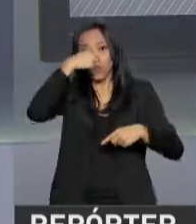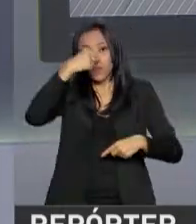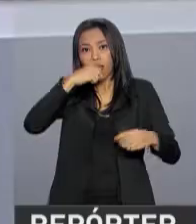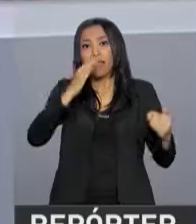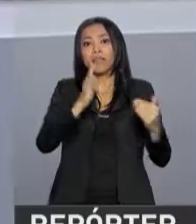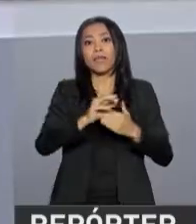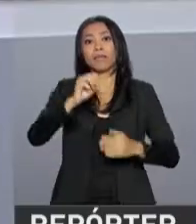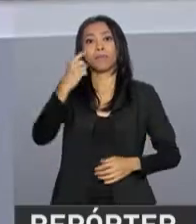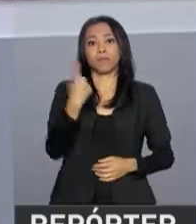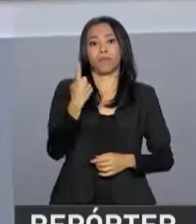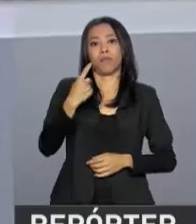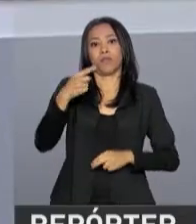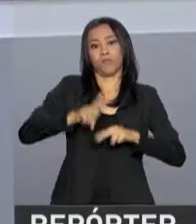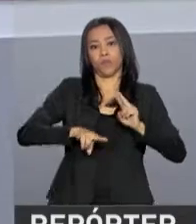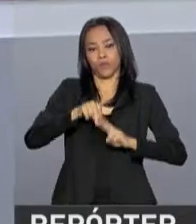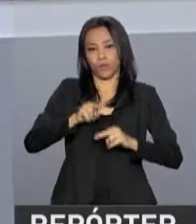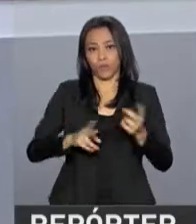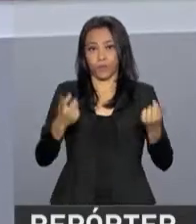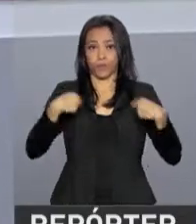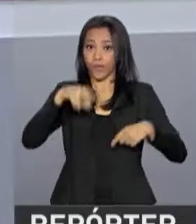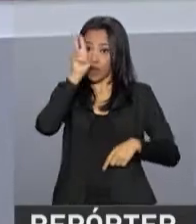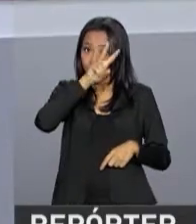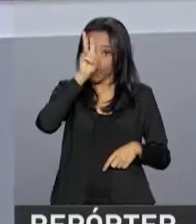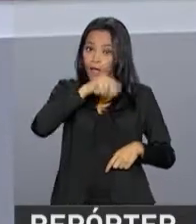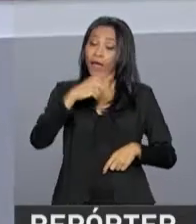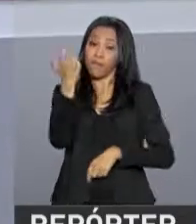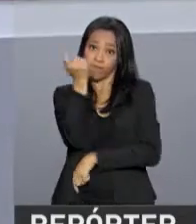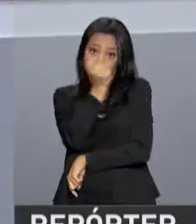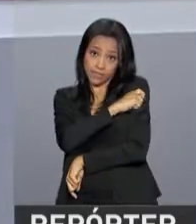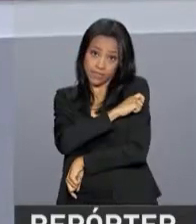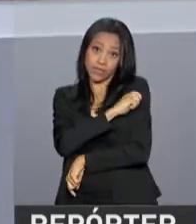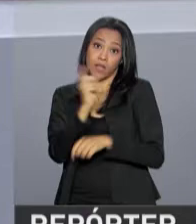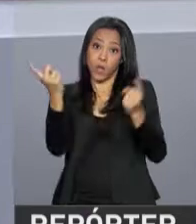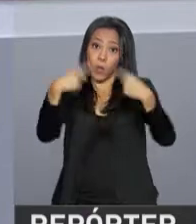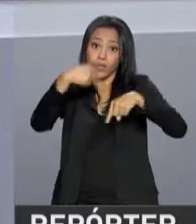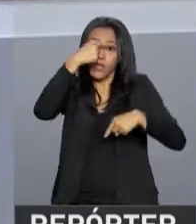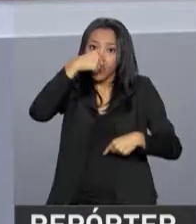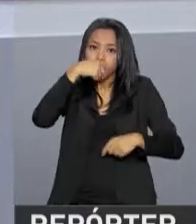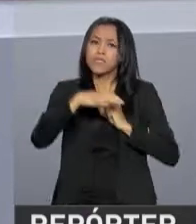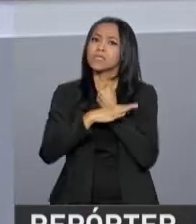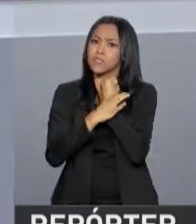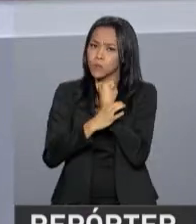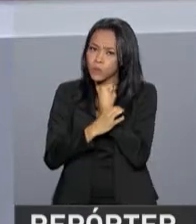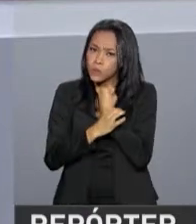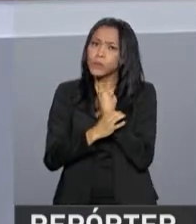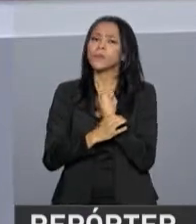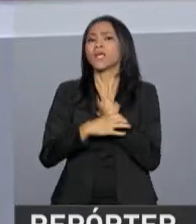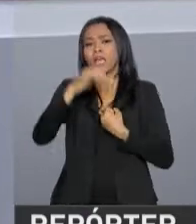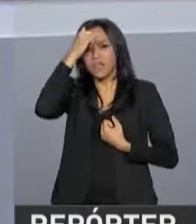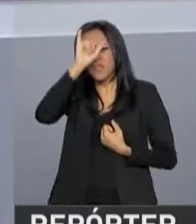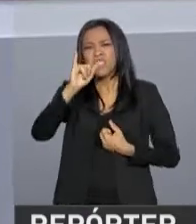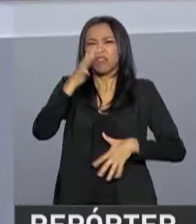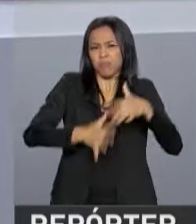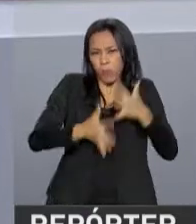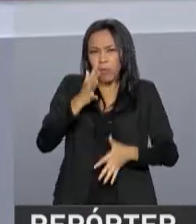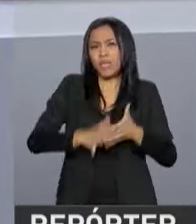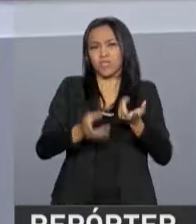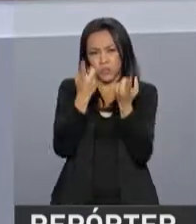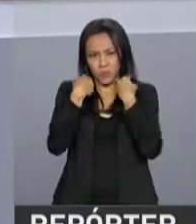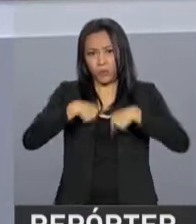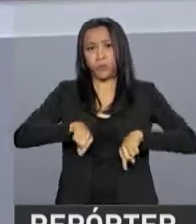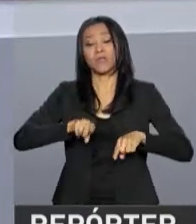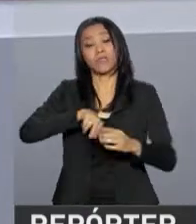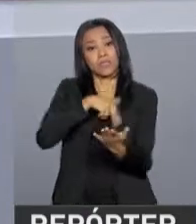junho vale lembrar que a vacina contra a gripe a é segura reduz complicações e casos graves da doença além de